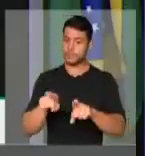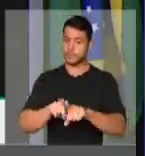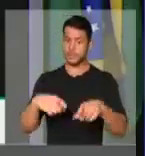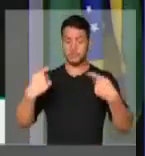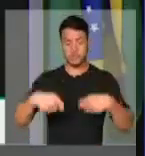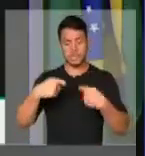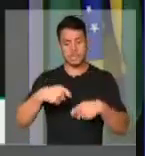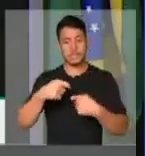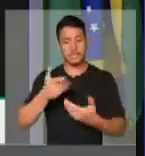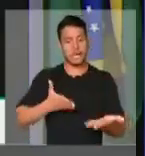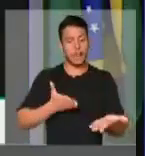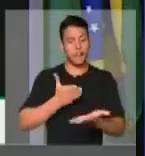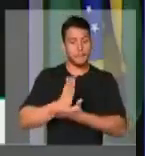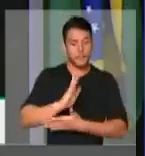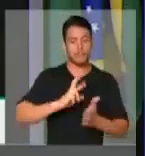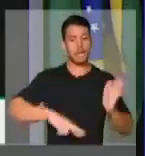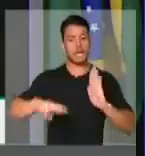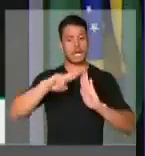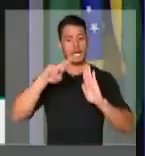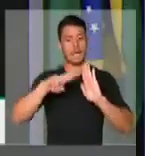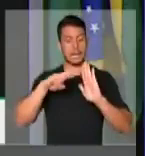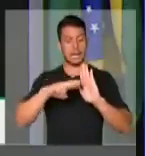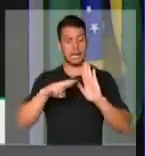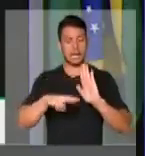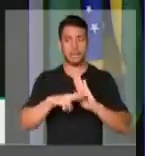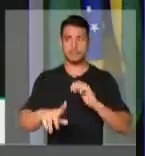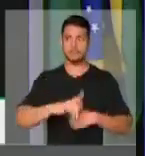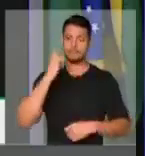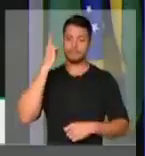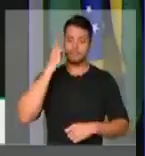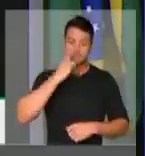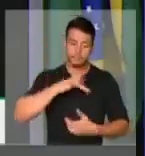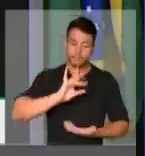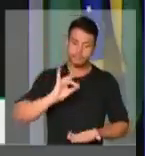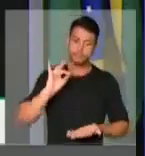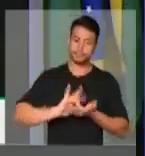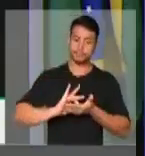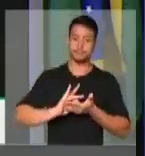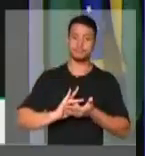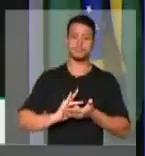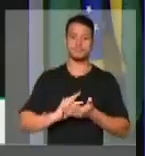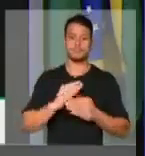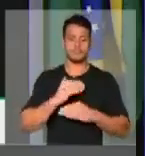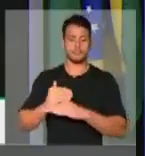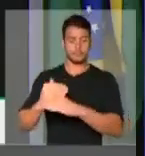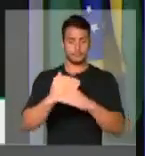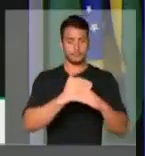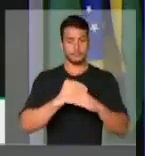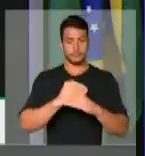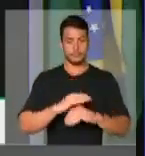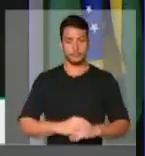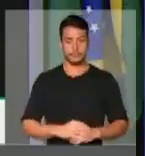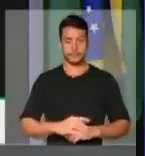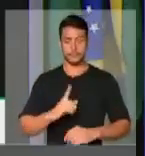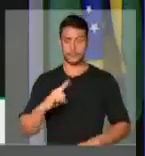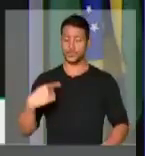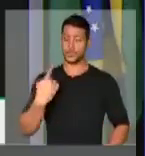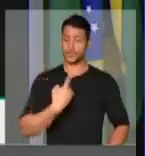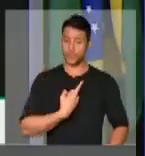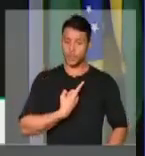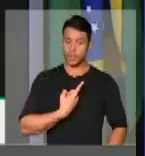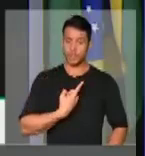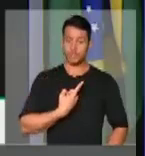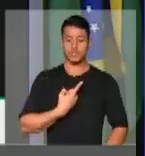regras para a aposentadoria, para garantir a sua sustentabilidade no longo prazo. Defendemos uma reforma da